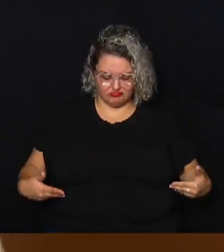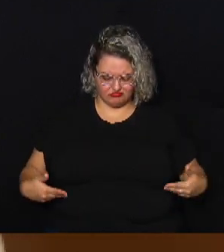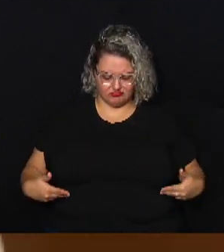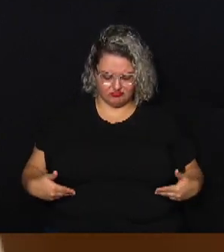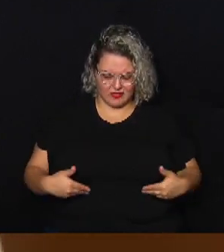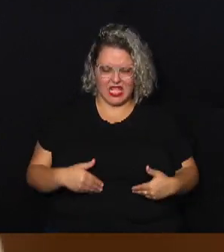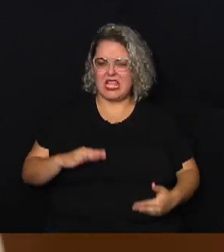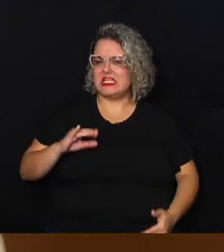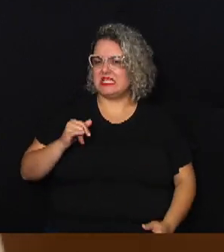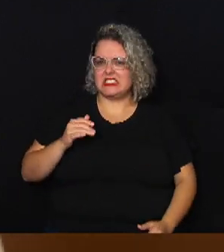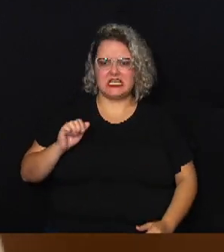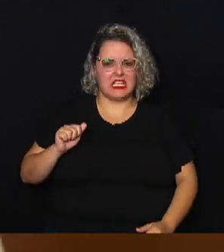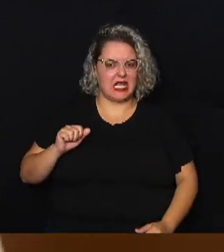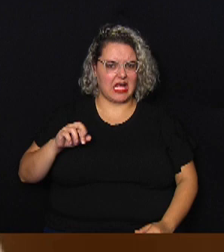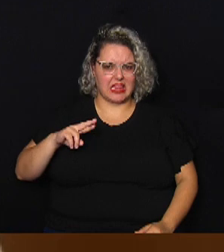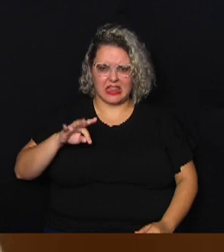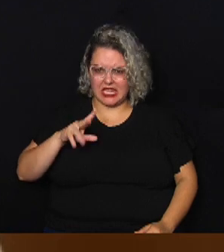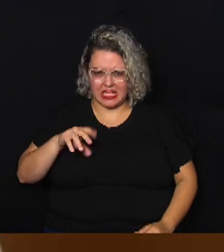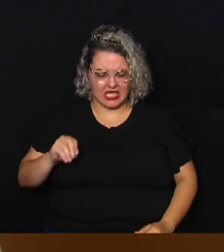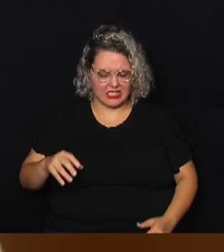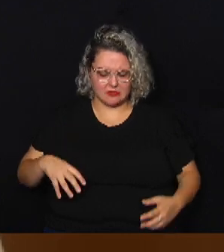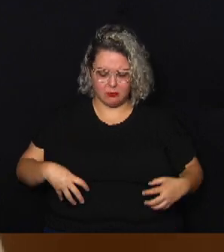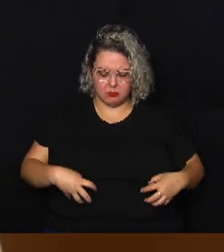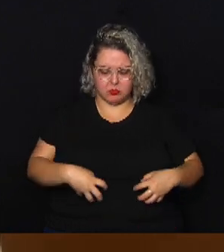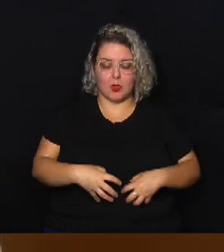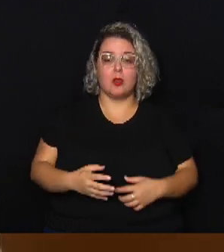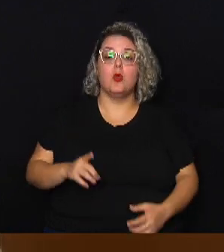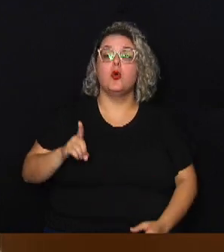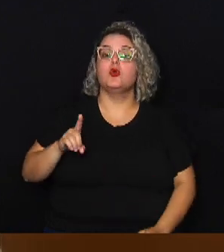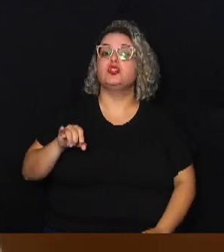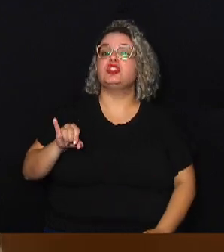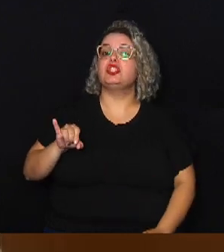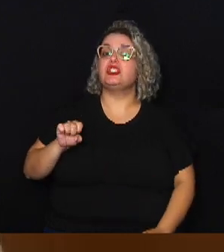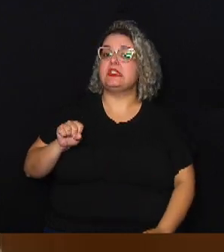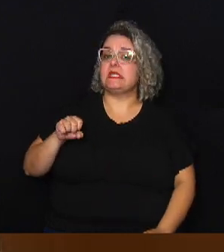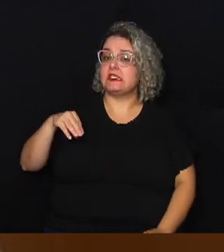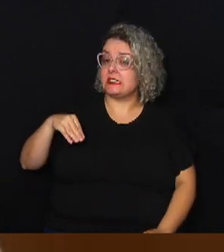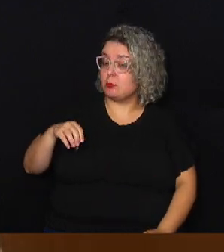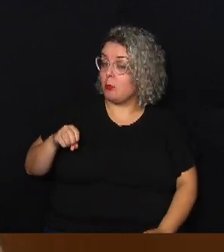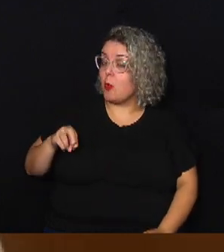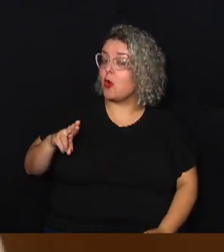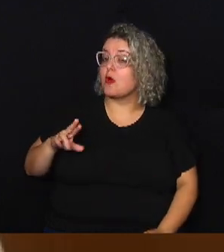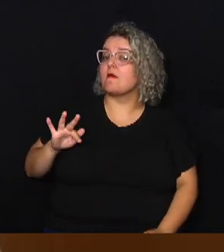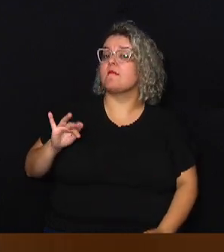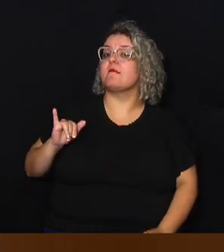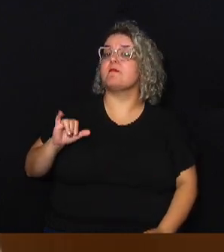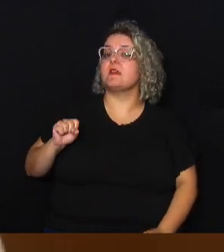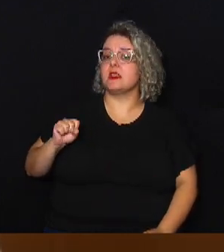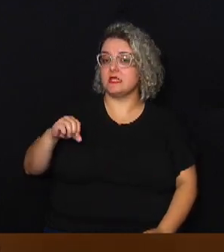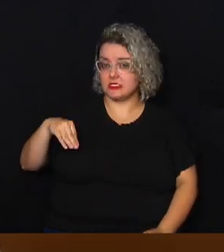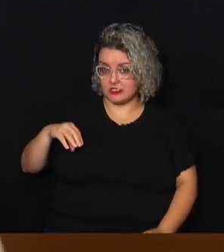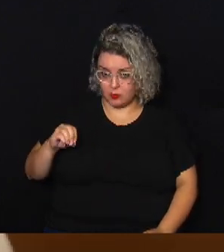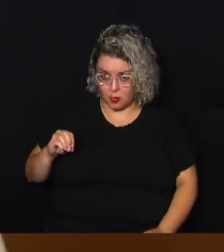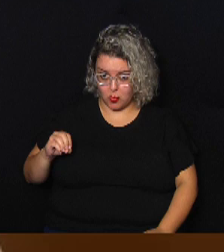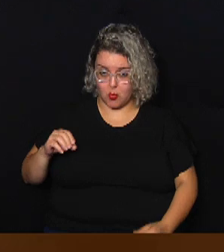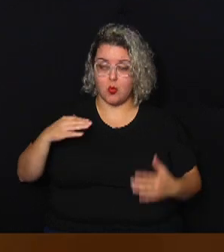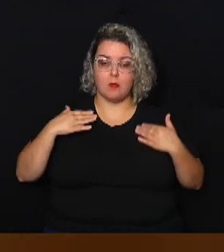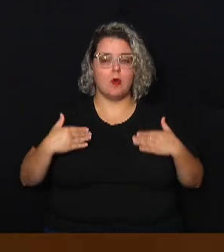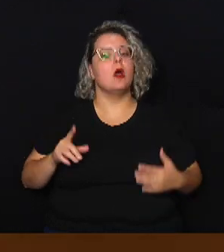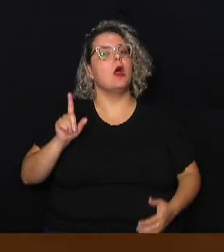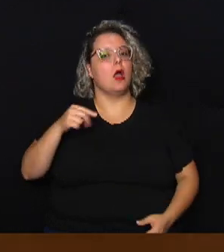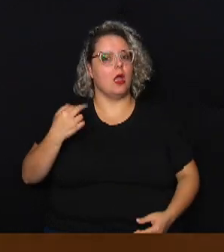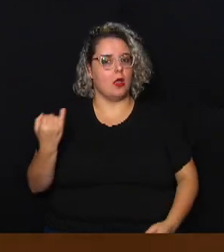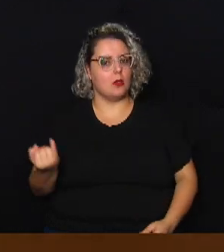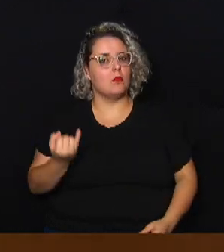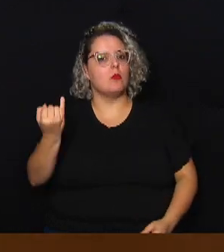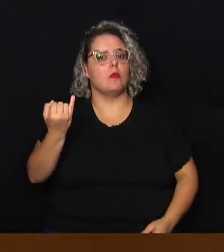na cicatriz. Então, o dismorfismo corporal, ele é um problema e ele é importante nessa relação médico-paciente e deve